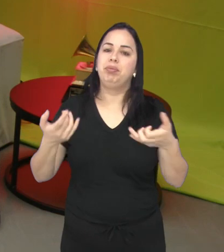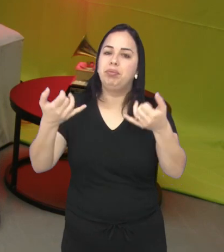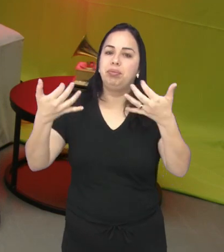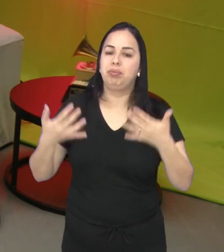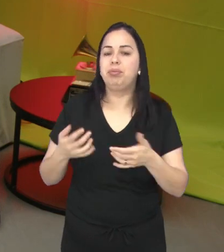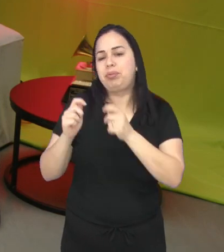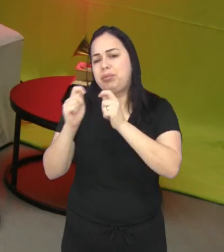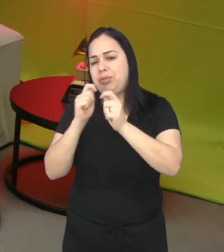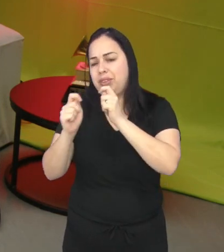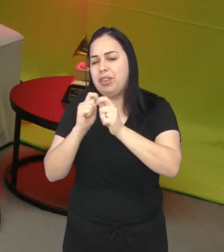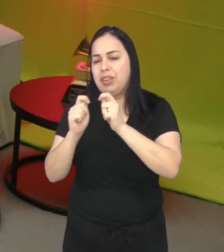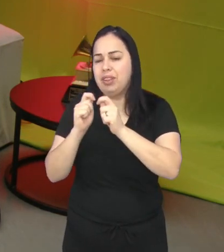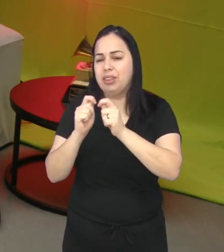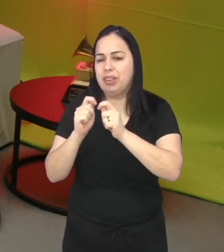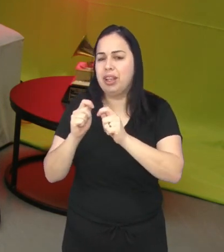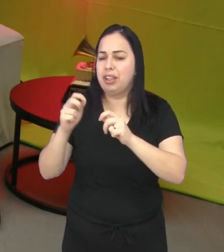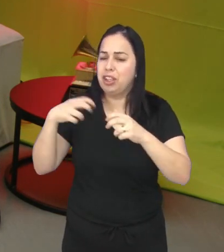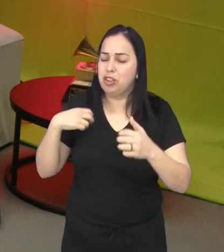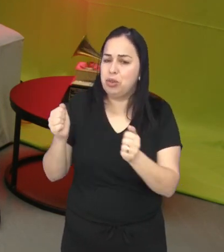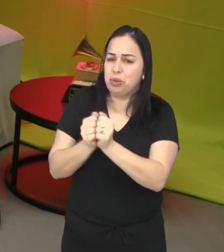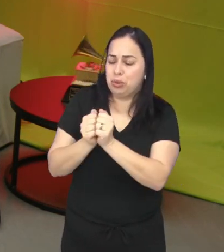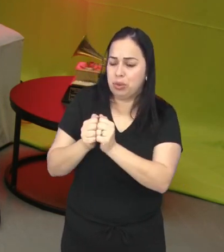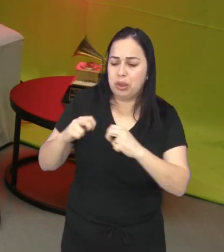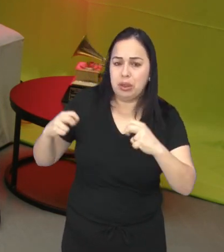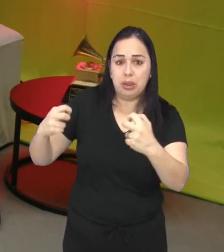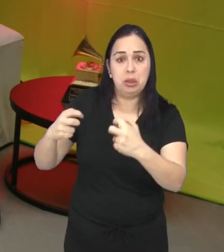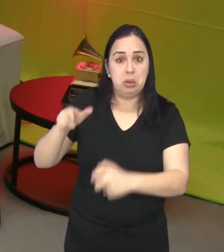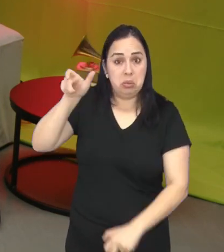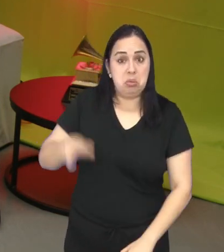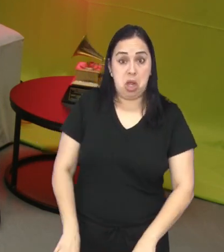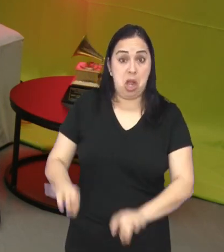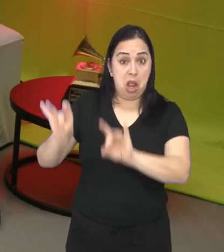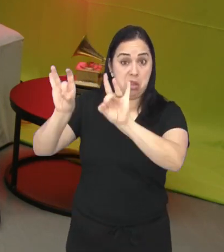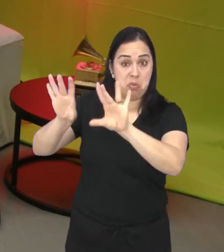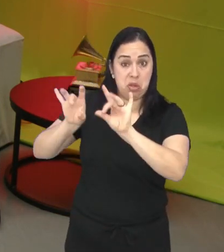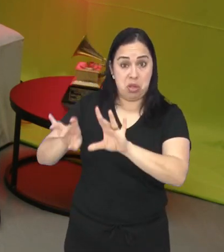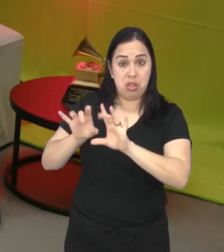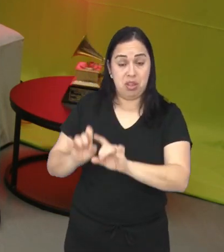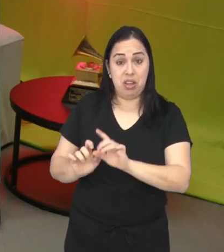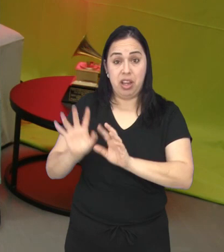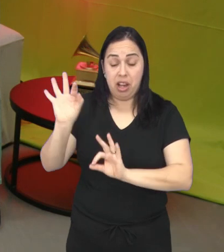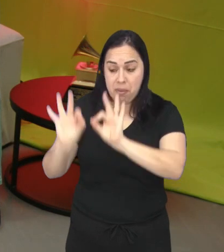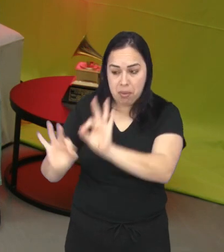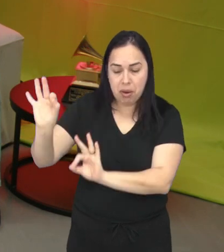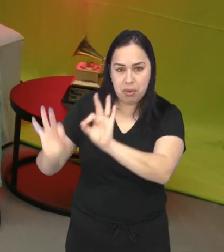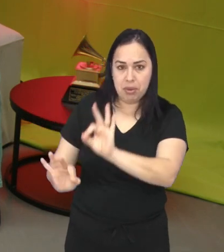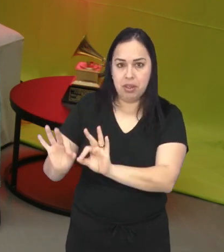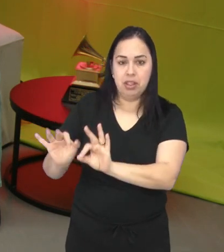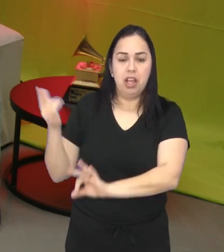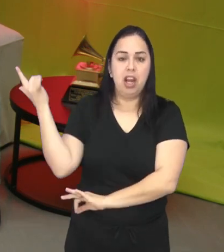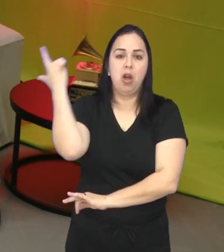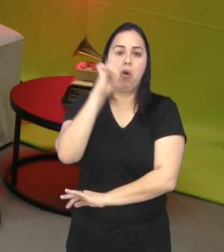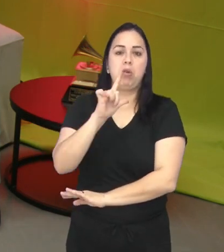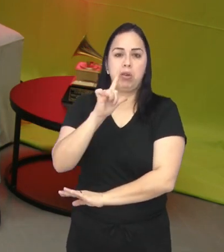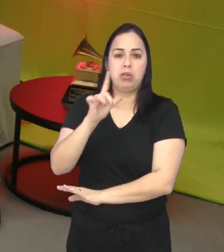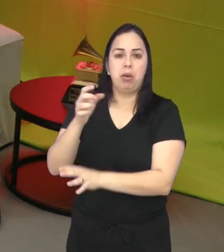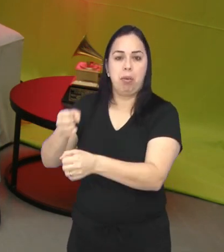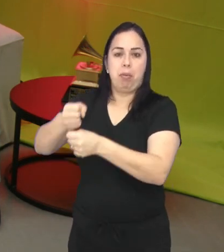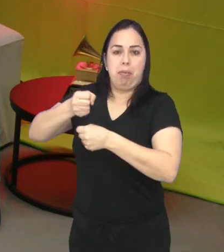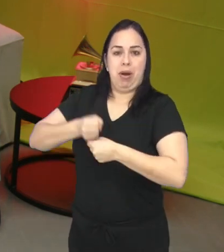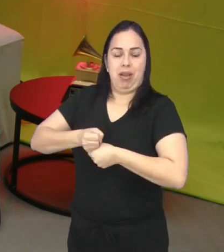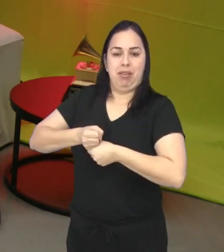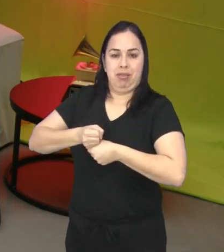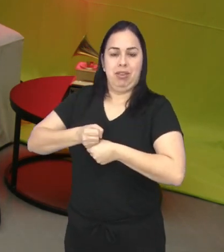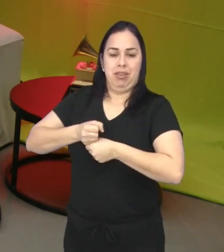tem um entrevistado aqui no estúdio com a gente. E é uma presença muito especial. Um produtor musical que conquistou o sonho de qualquer músico, um